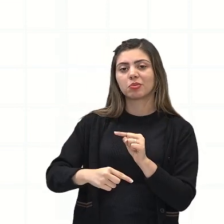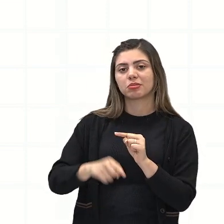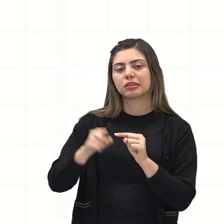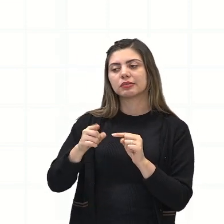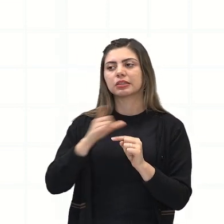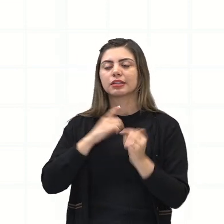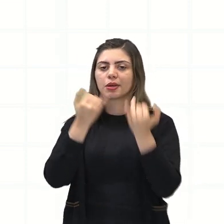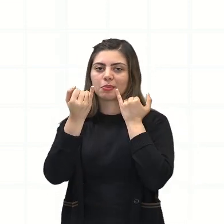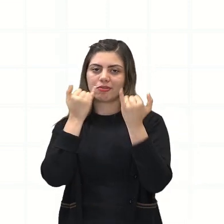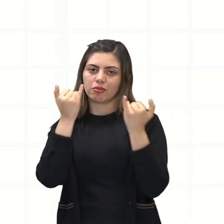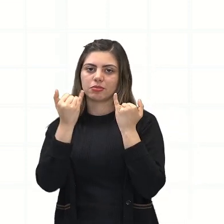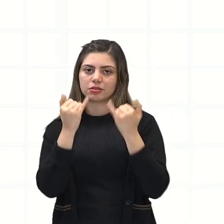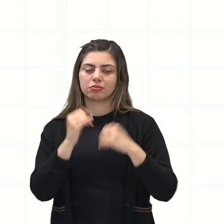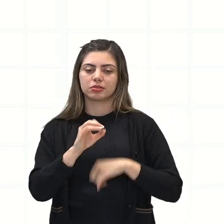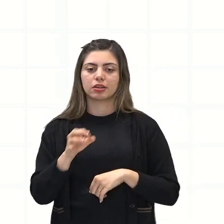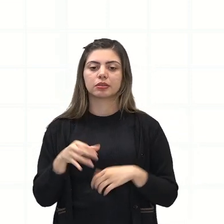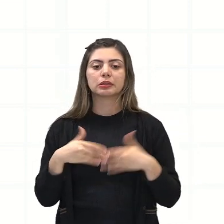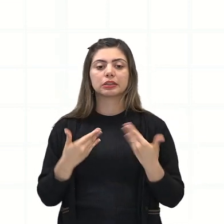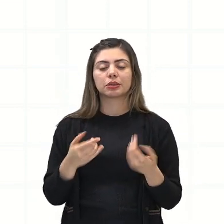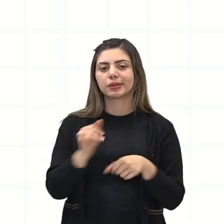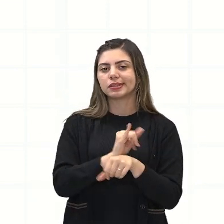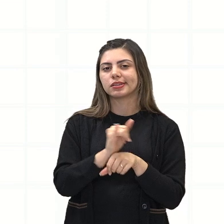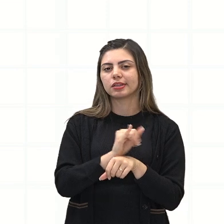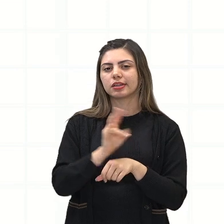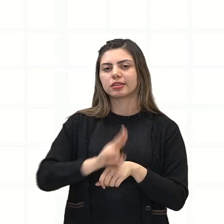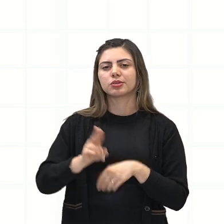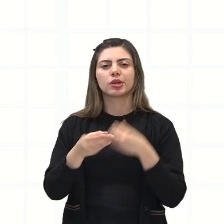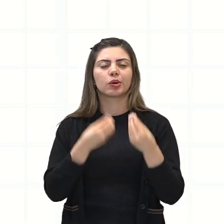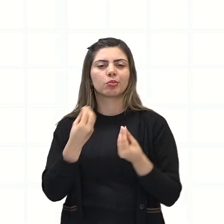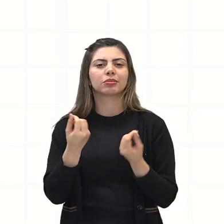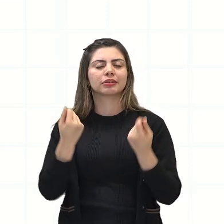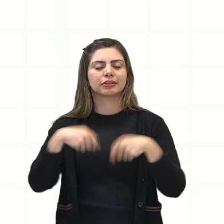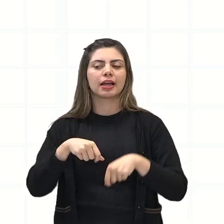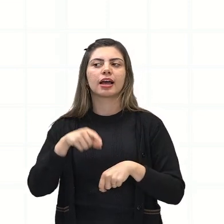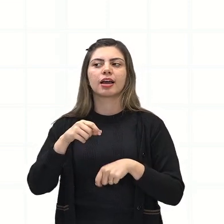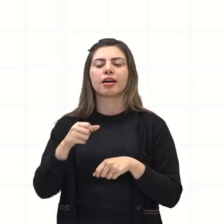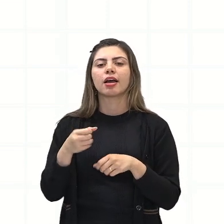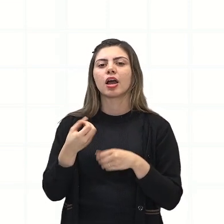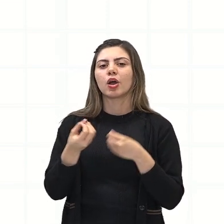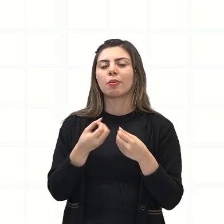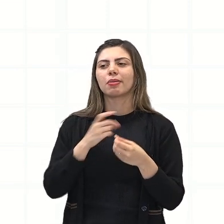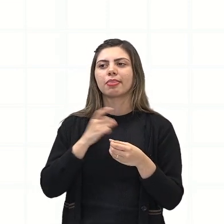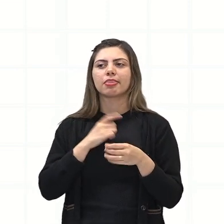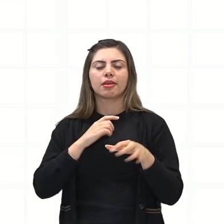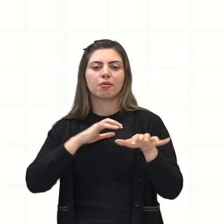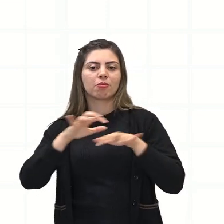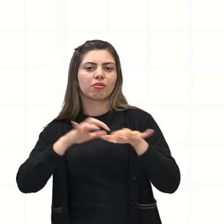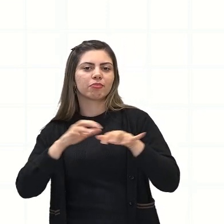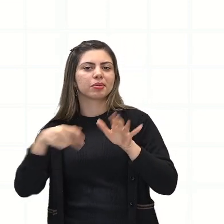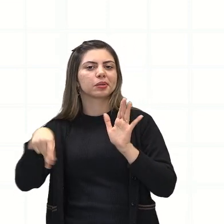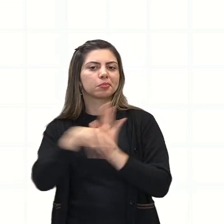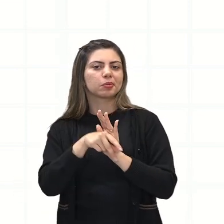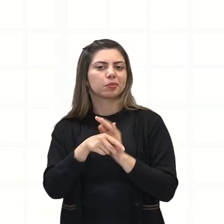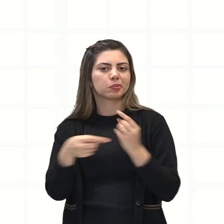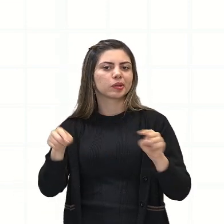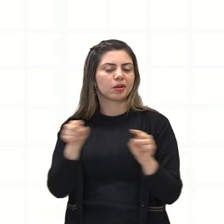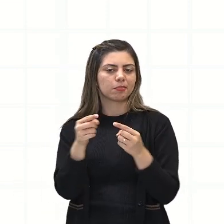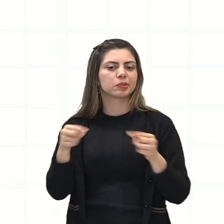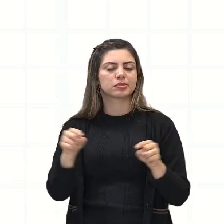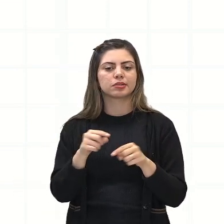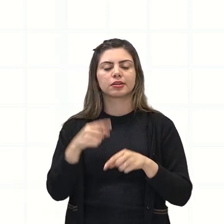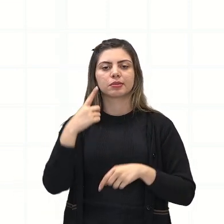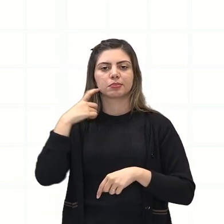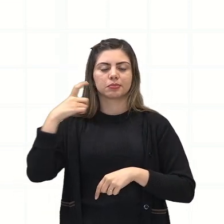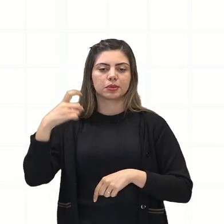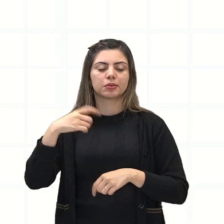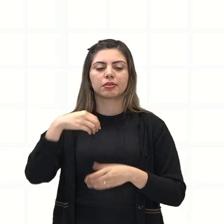tentando transmitir. E esses recursos são utilizados para criar esses efeitos sonoros, o ritmo, a musicalidade e a harmonia